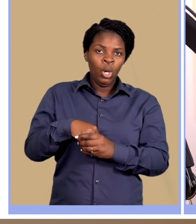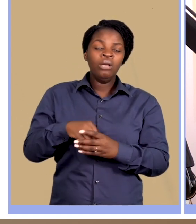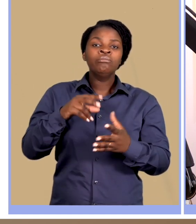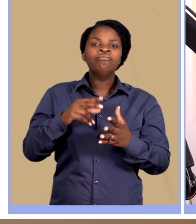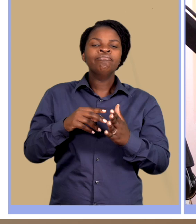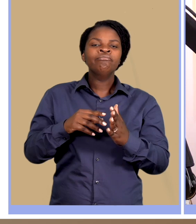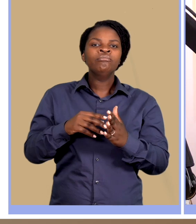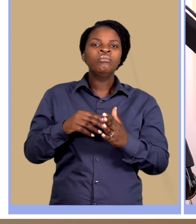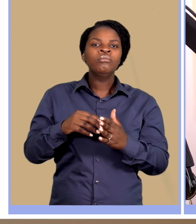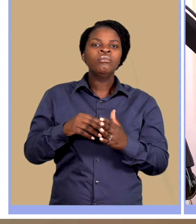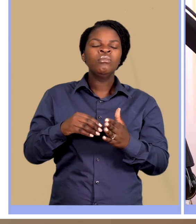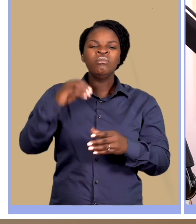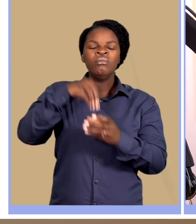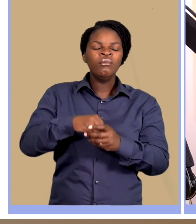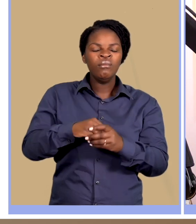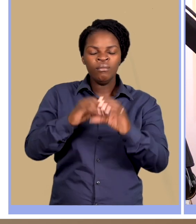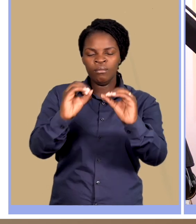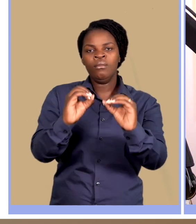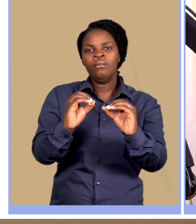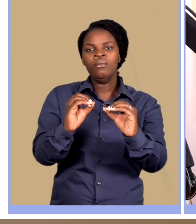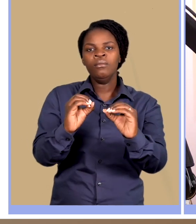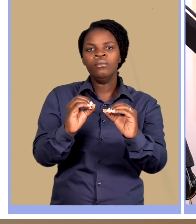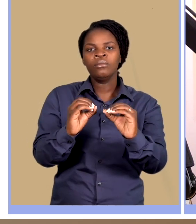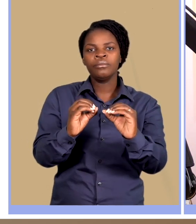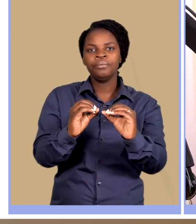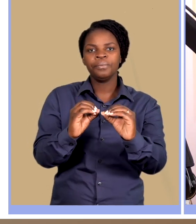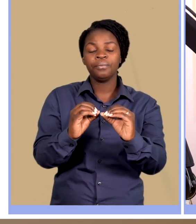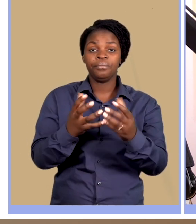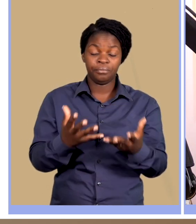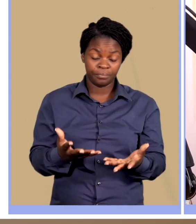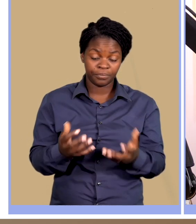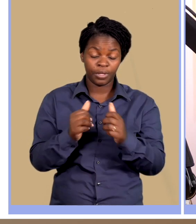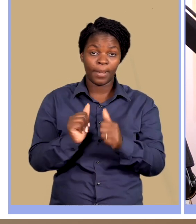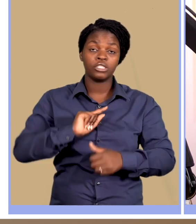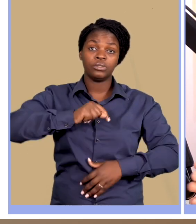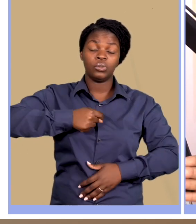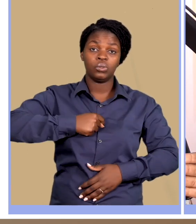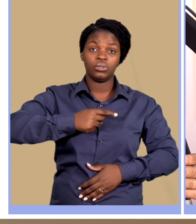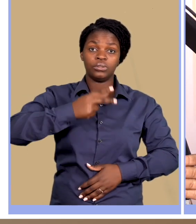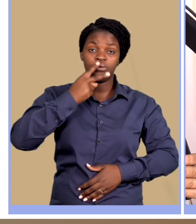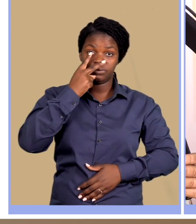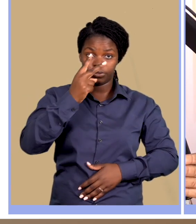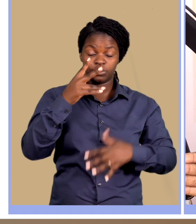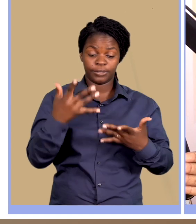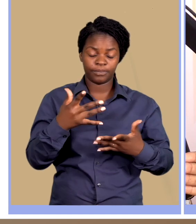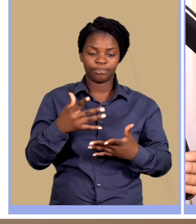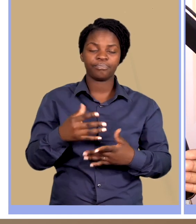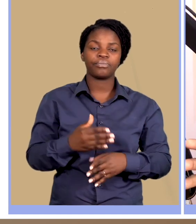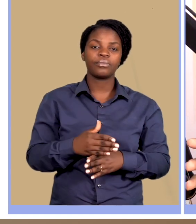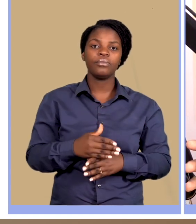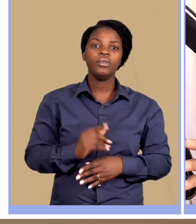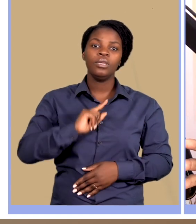do zero. Mas o que temos encontrado é aquilo que o Rafael faz aqui menção, somos chamados já quando estamos na escala